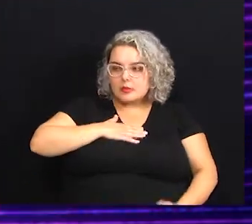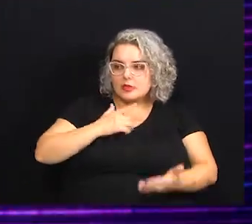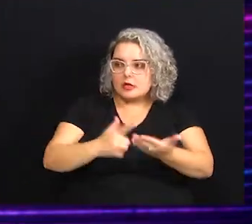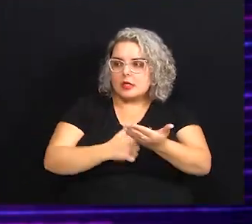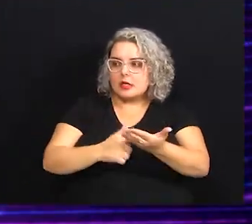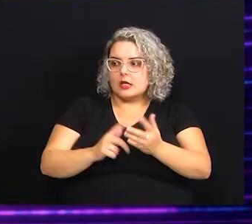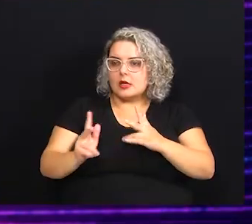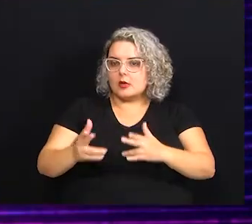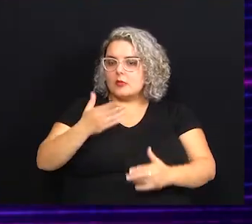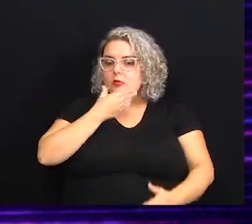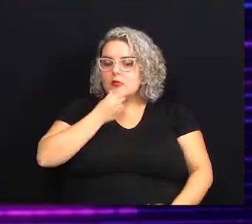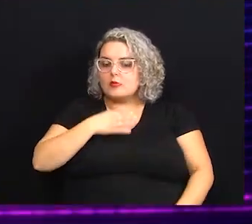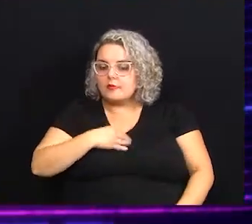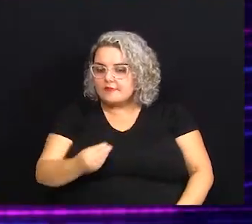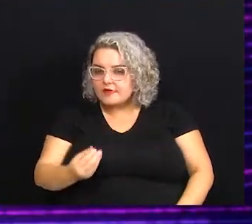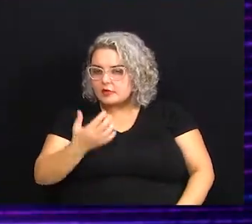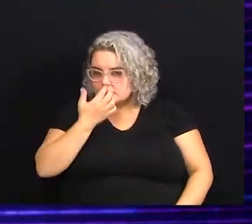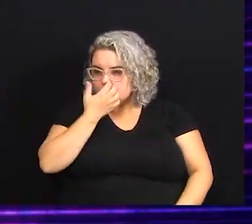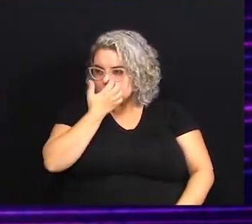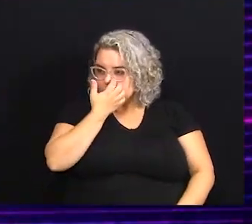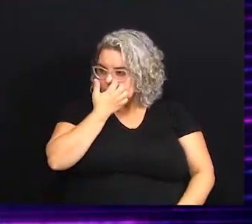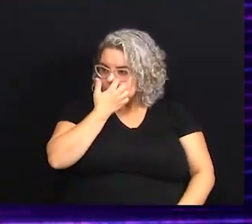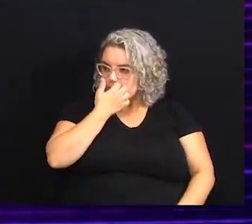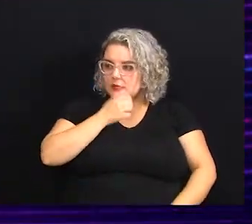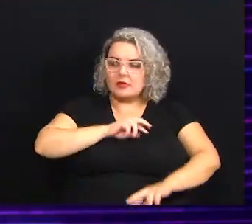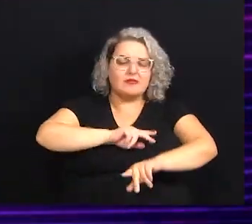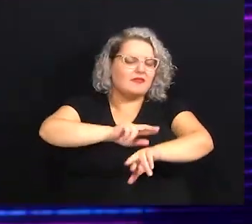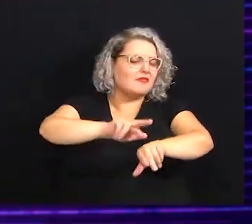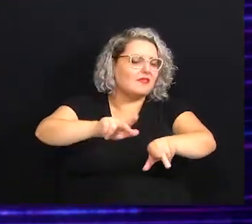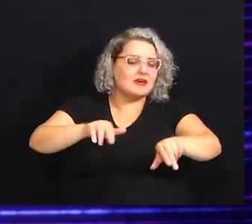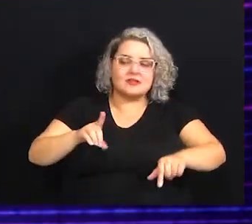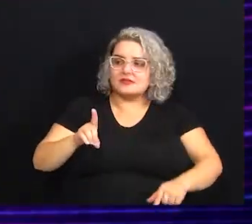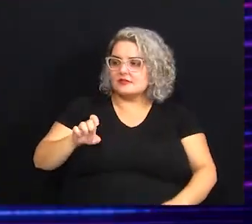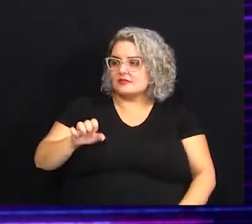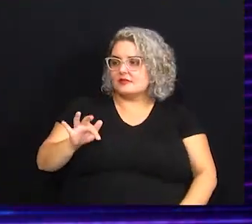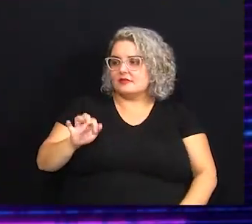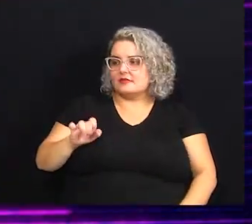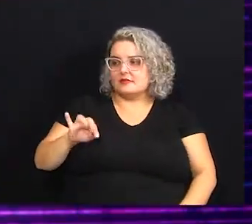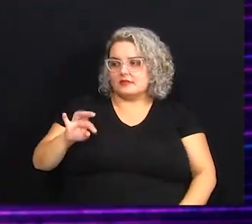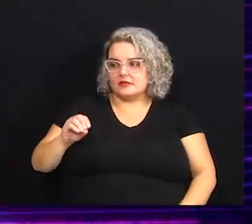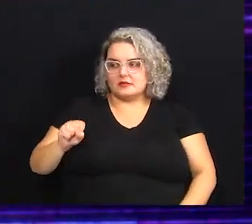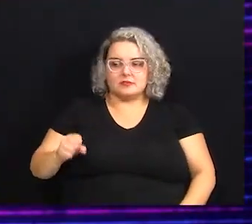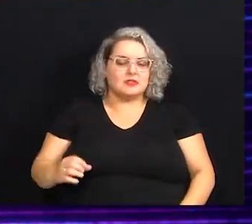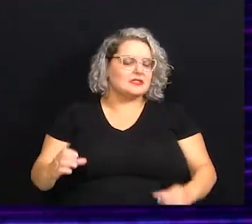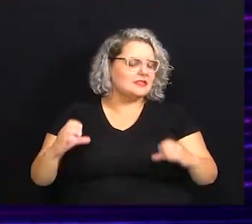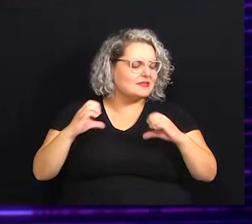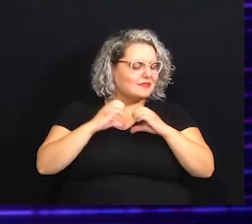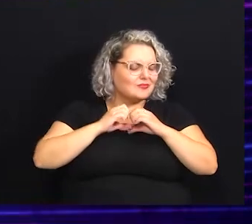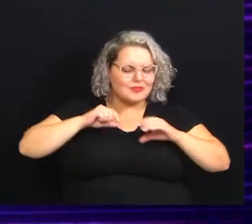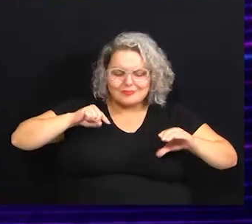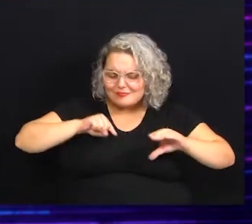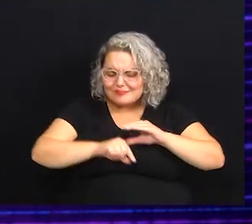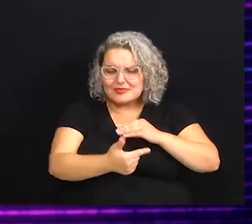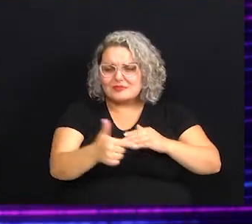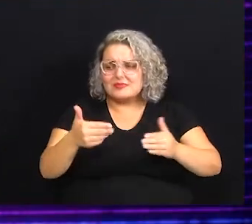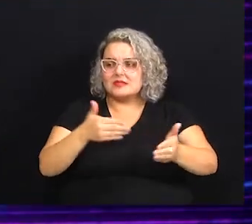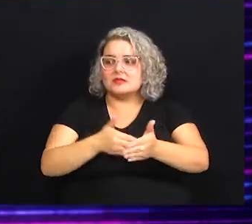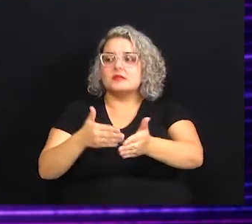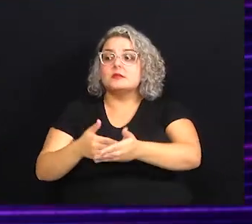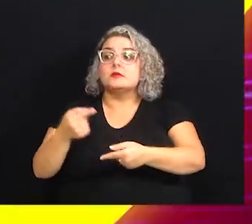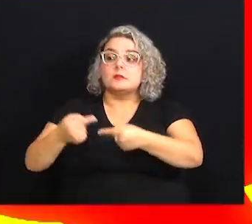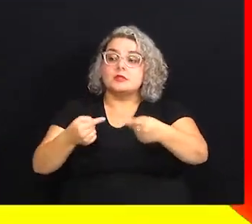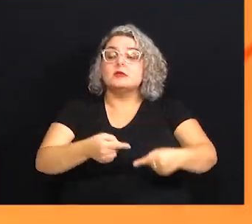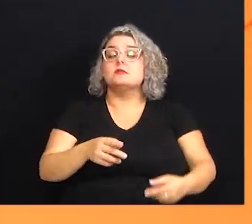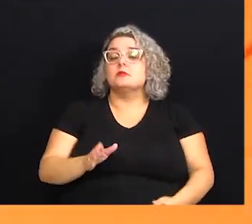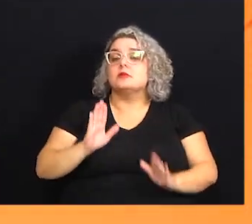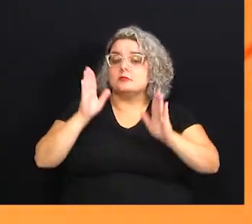livro ele é como um filho. Eu vejo infinitos defeitos, mas eu amo ele incondicionalmente. Sobretudo pela discussão que ele traz.